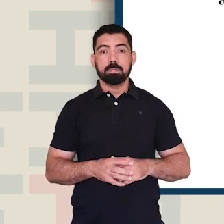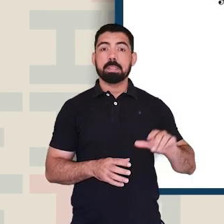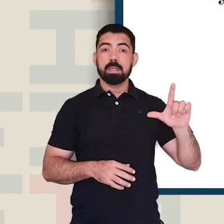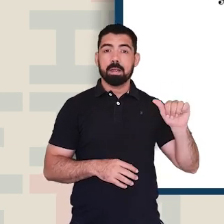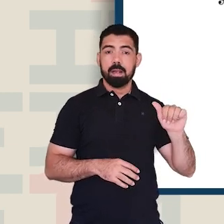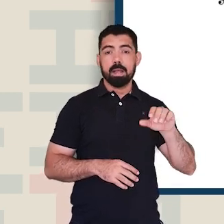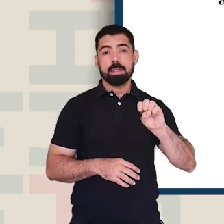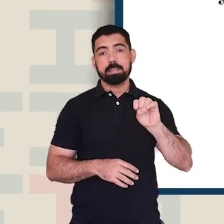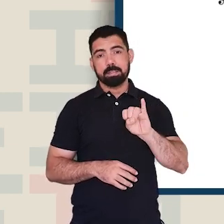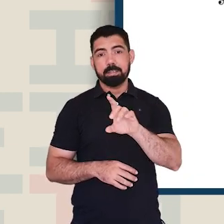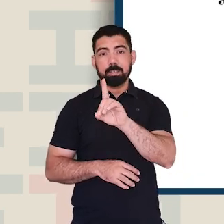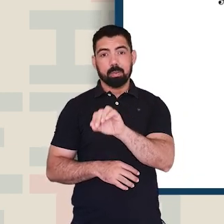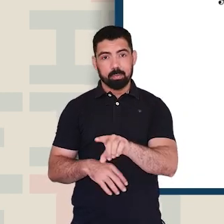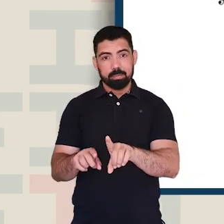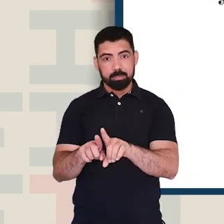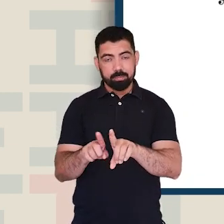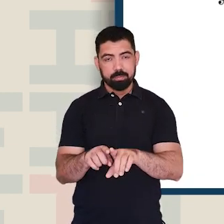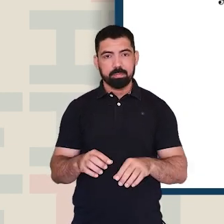si e de dó.